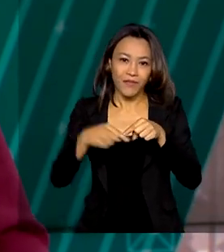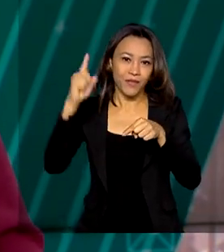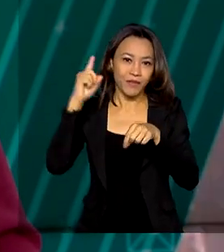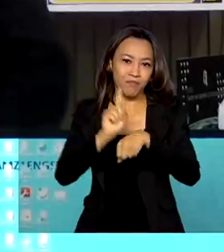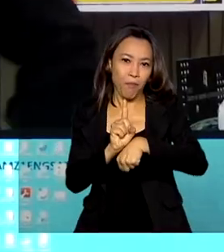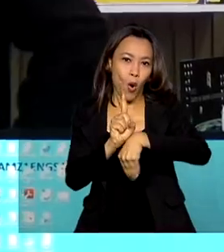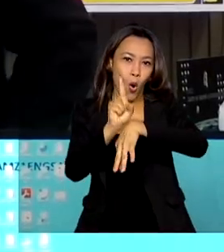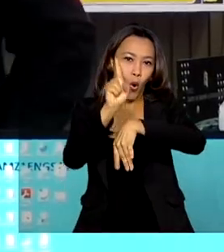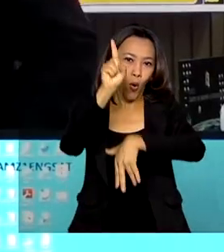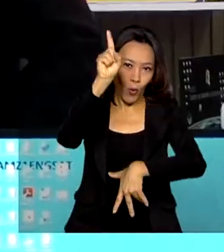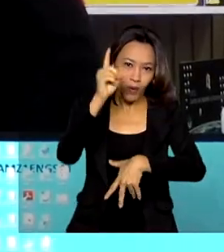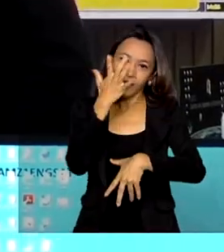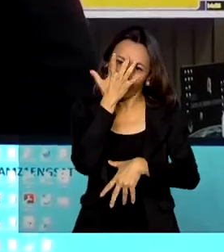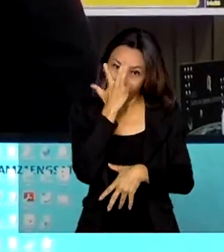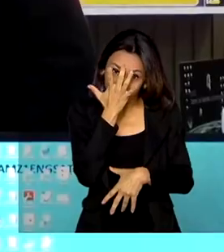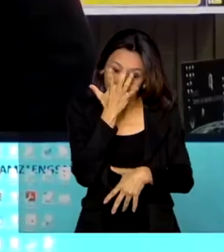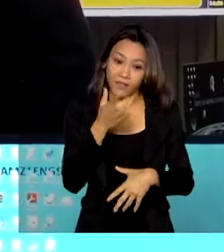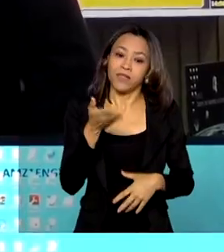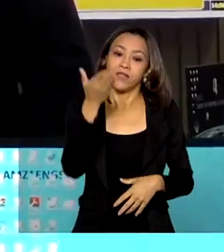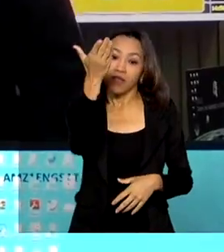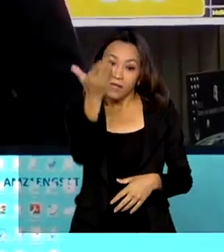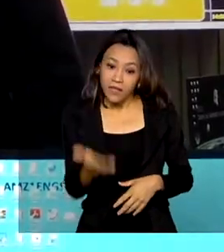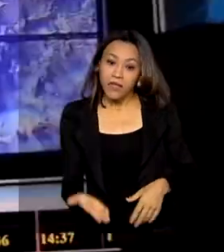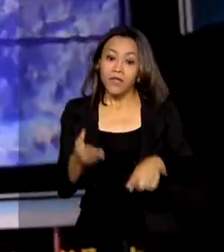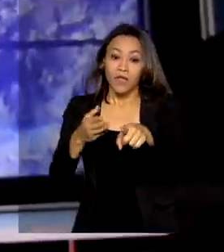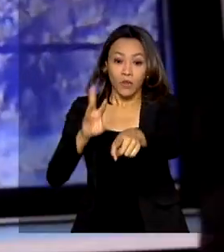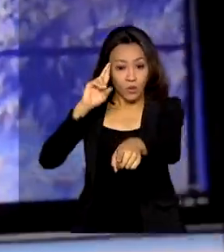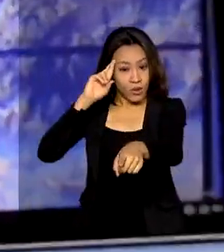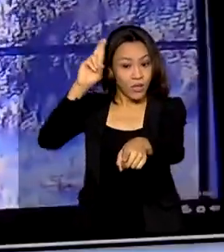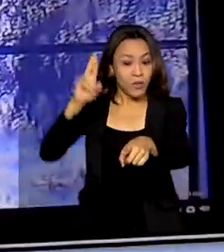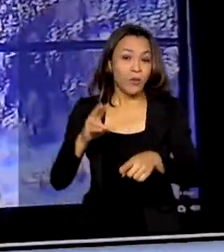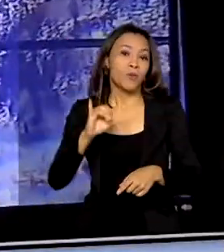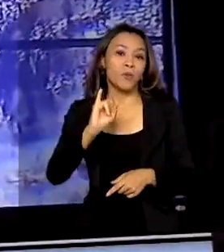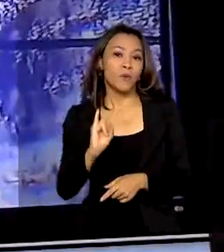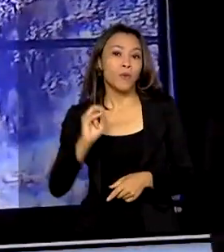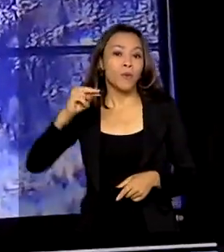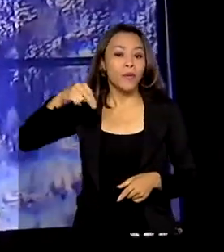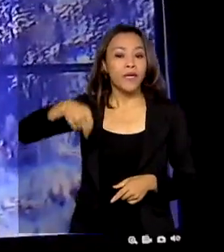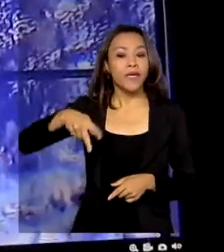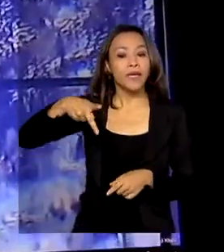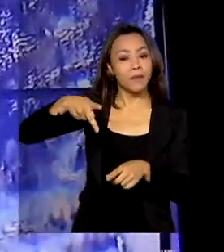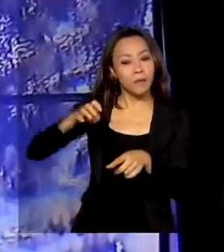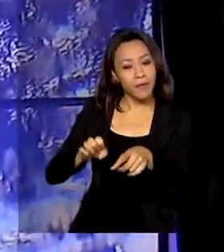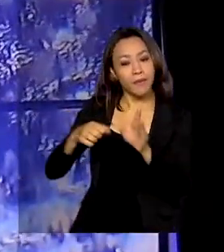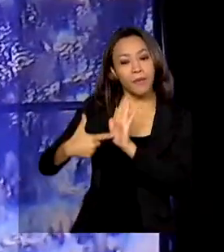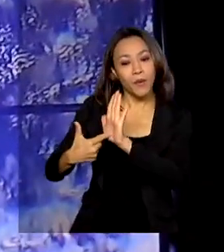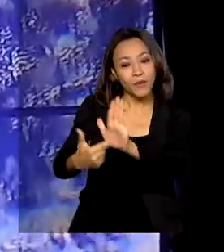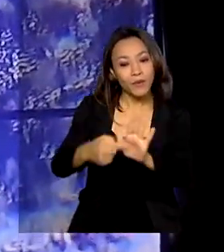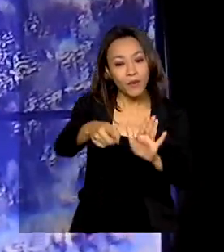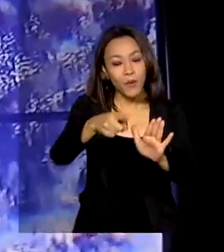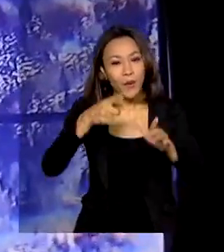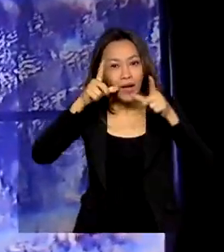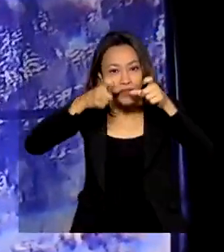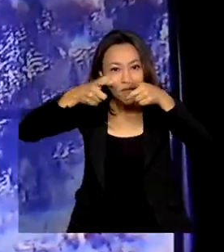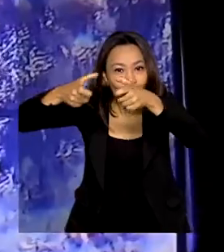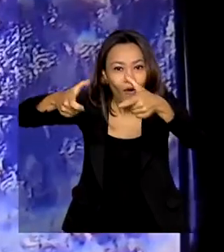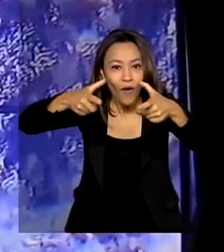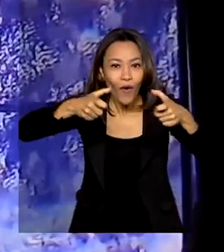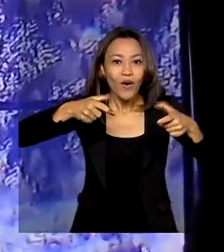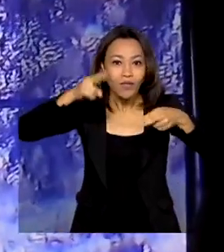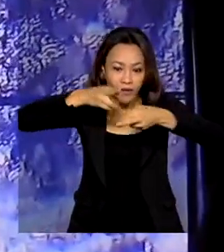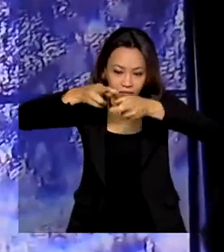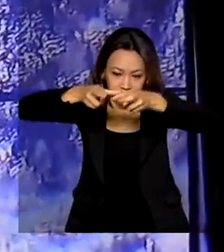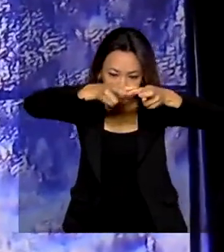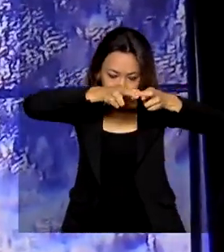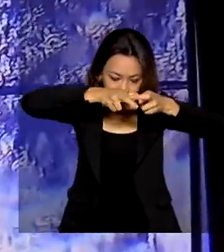O diretor do INPE, Instituto Nacional de Pesquisas Espaciais, Clésio Marcos Denardim, mostrou as primeiras imagens escolhidas pelo